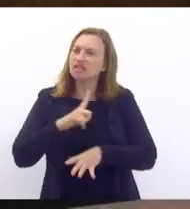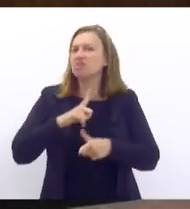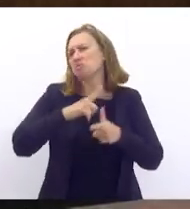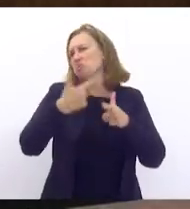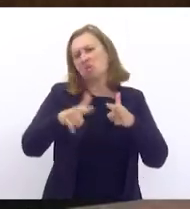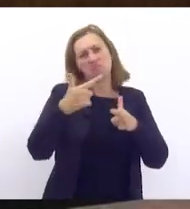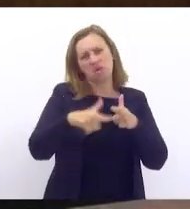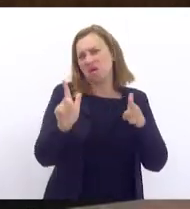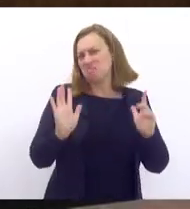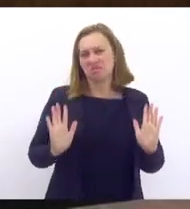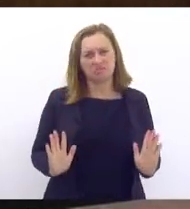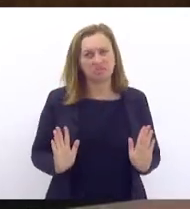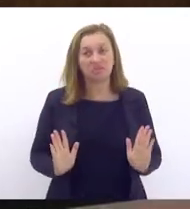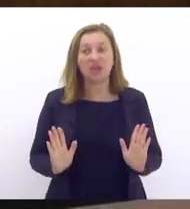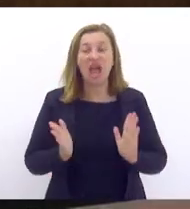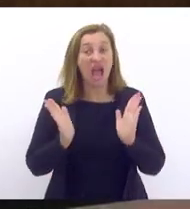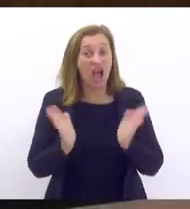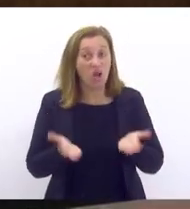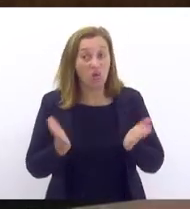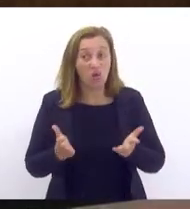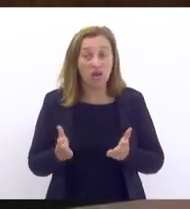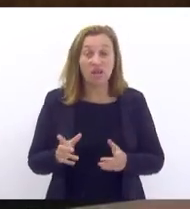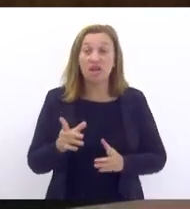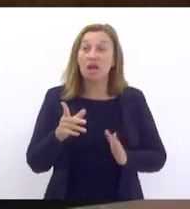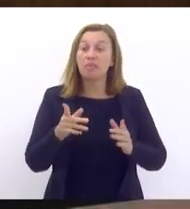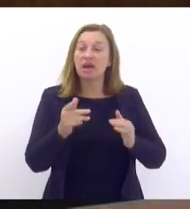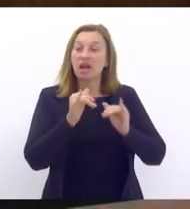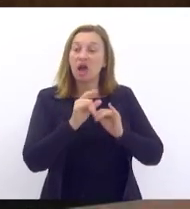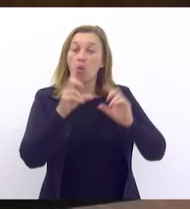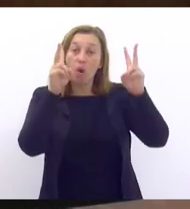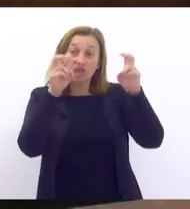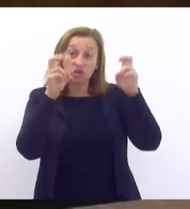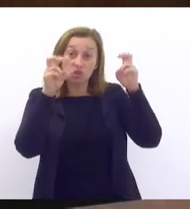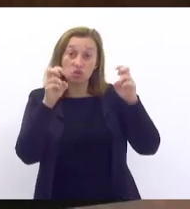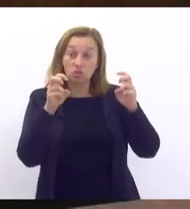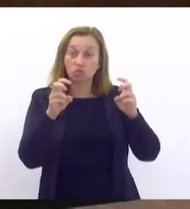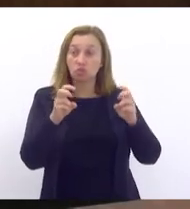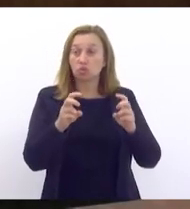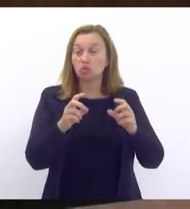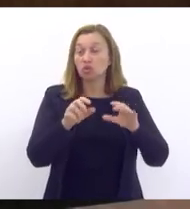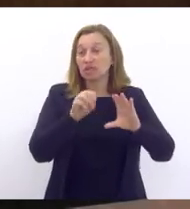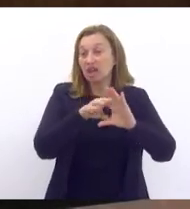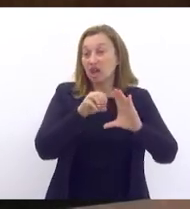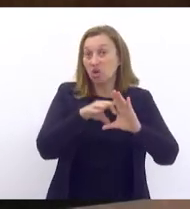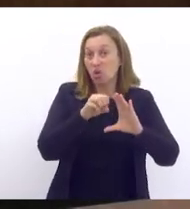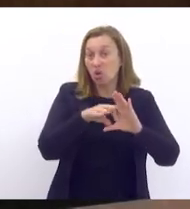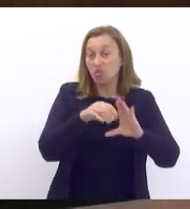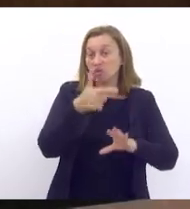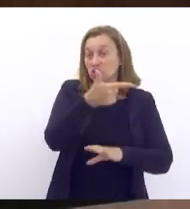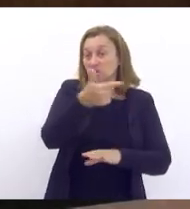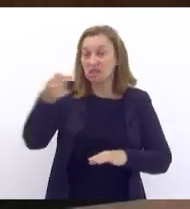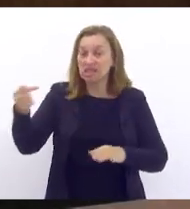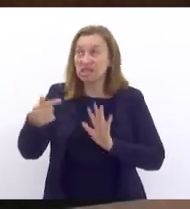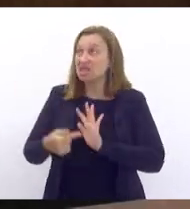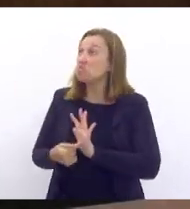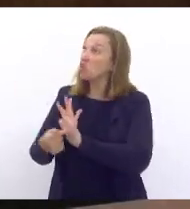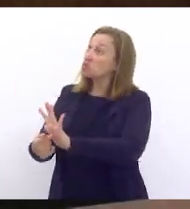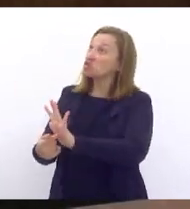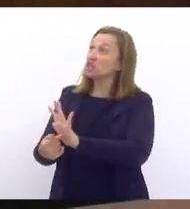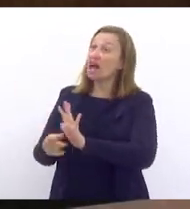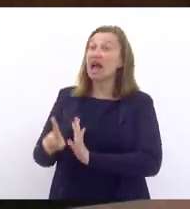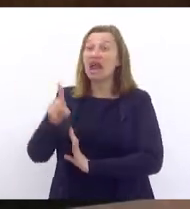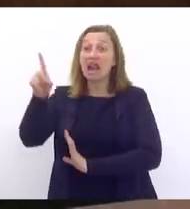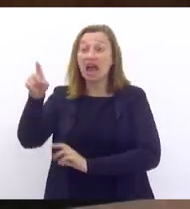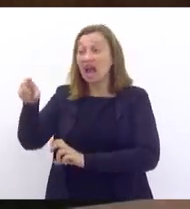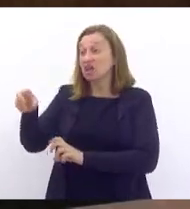problemas, evidente. Agora, pegar a matéria do Fantástico de 2017 e mostrar aquela lá